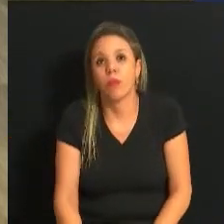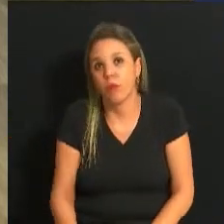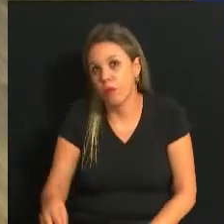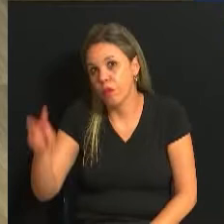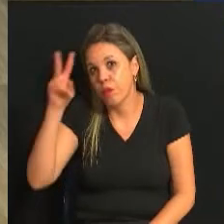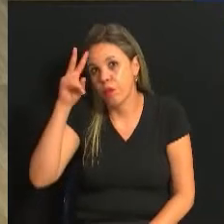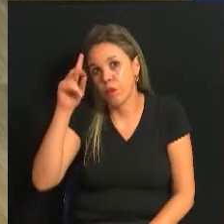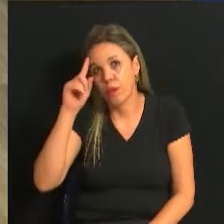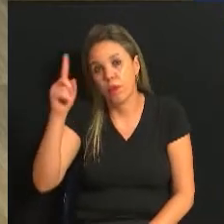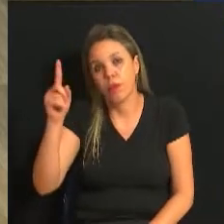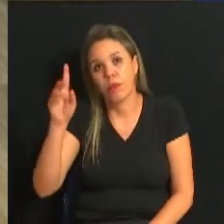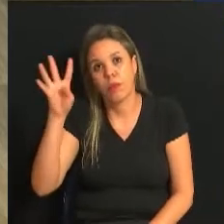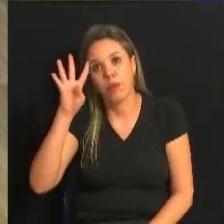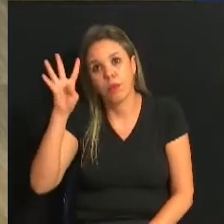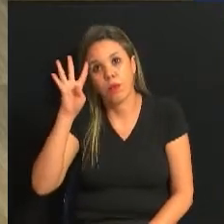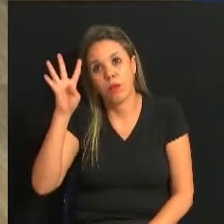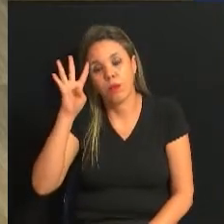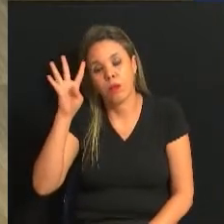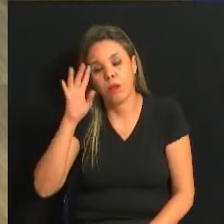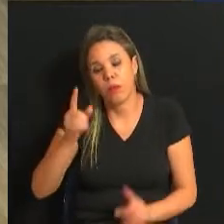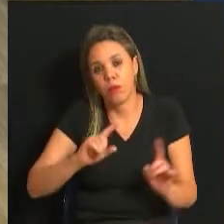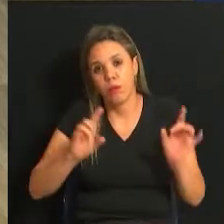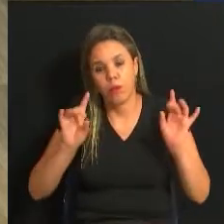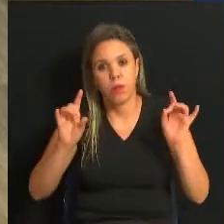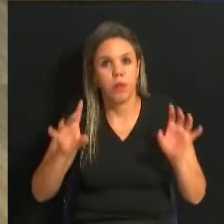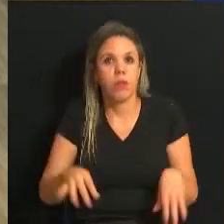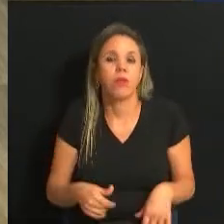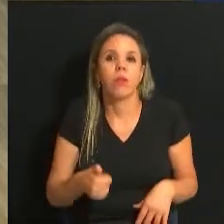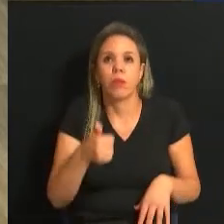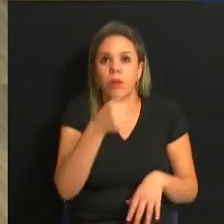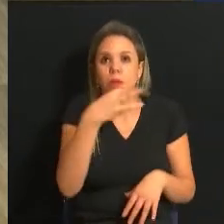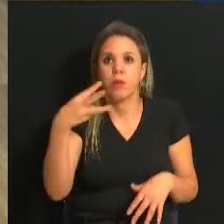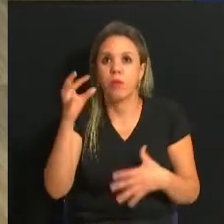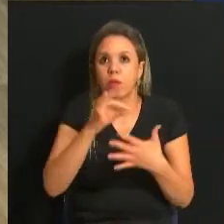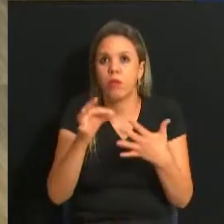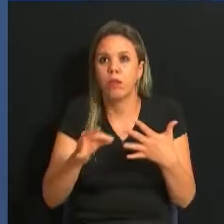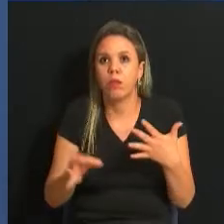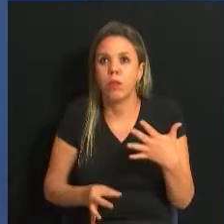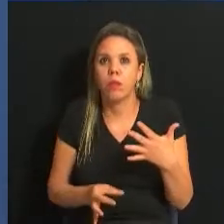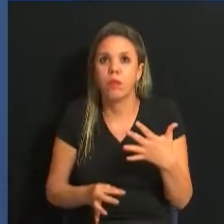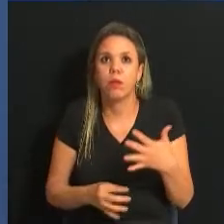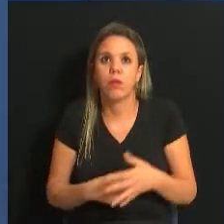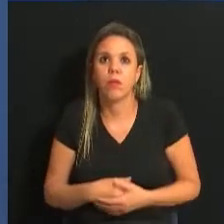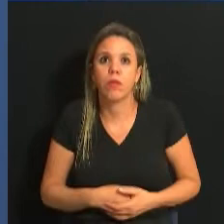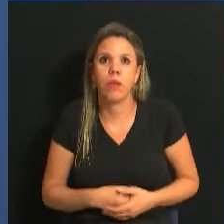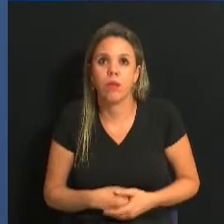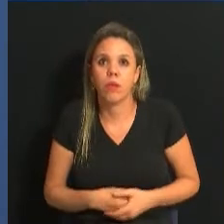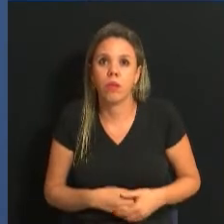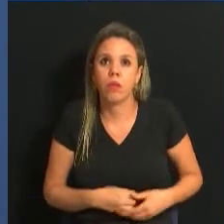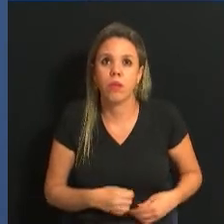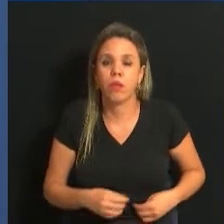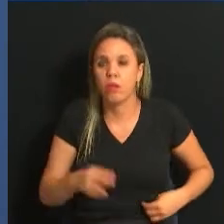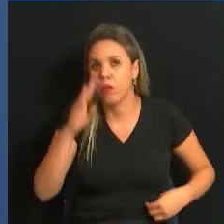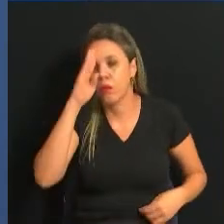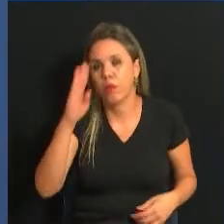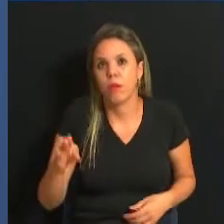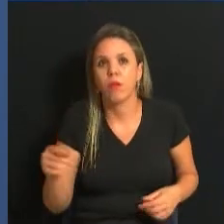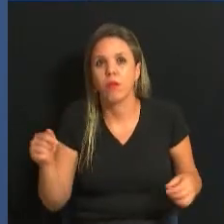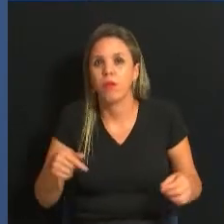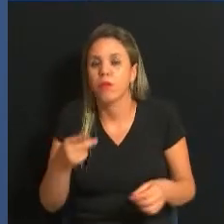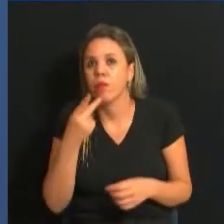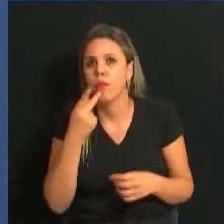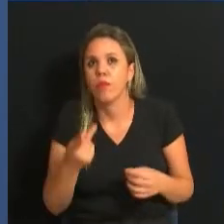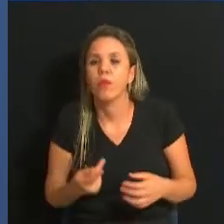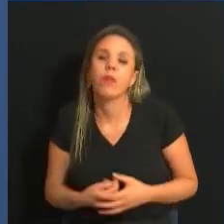dia da 4ª reunião extraordinária. 13 projetos na pauta e a gente destaca aqui